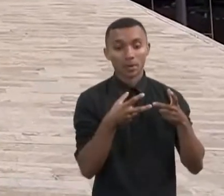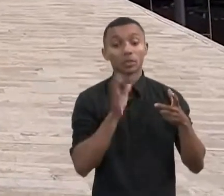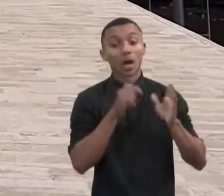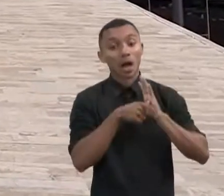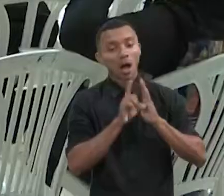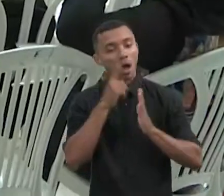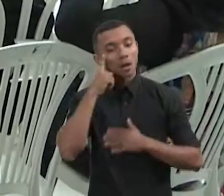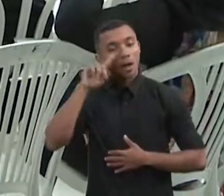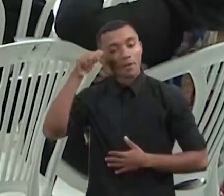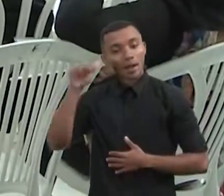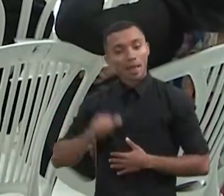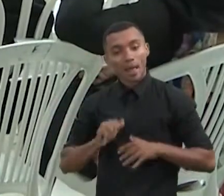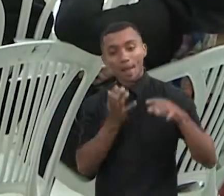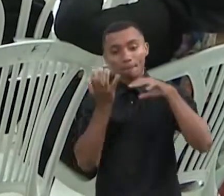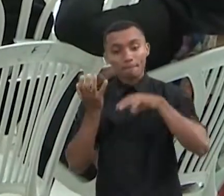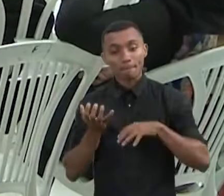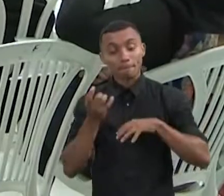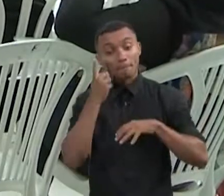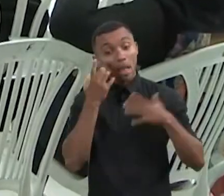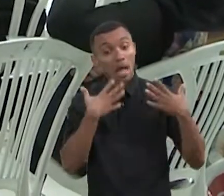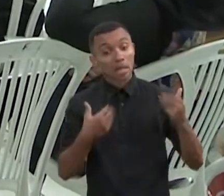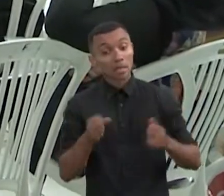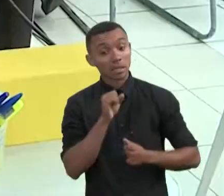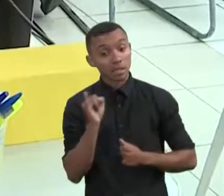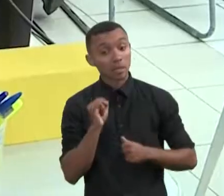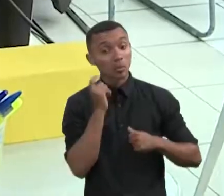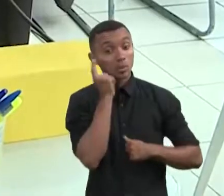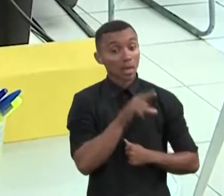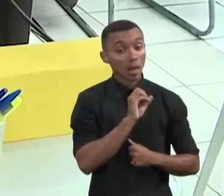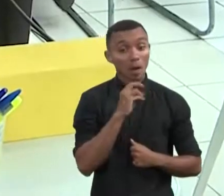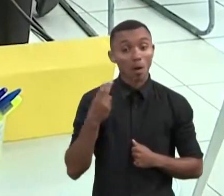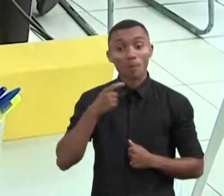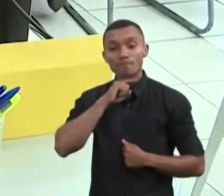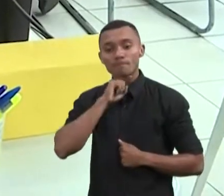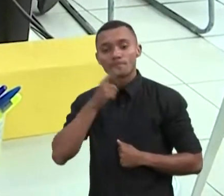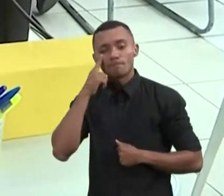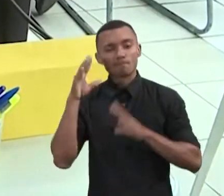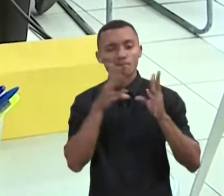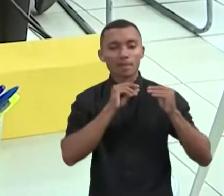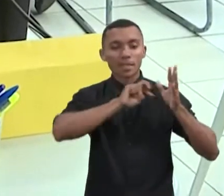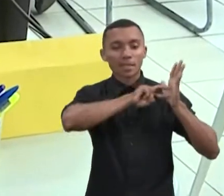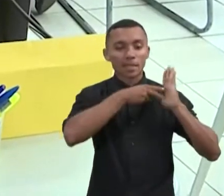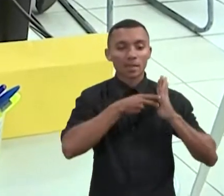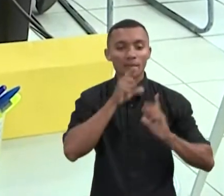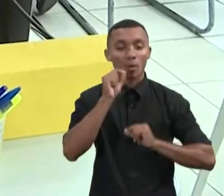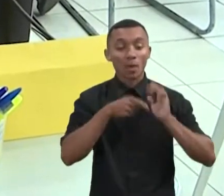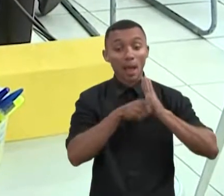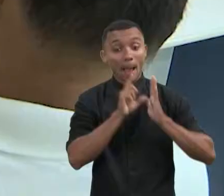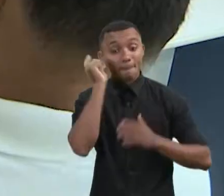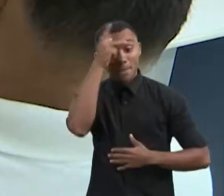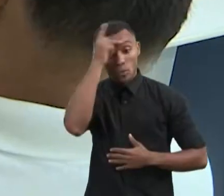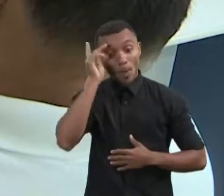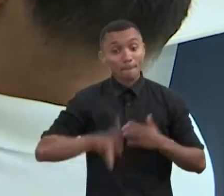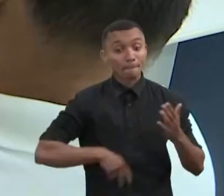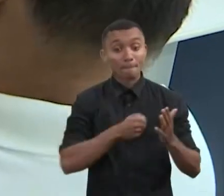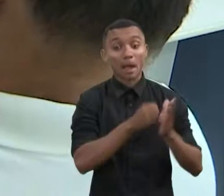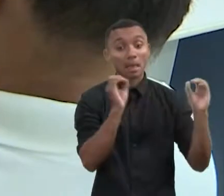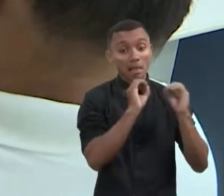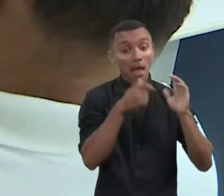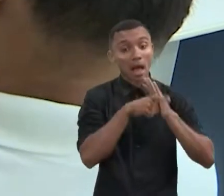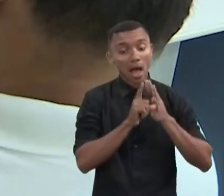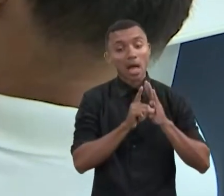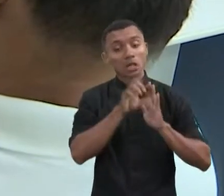análise do Senado, quer permitir esse tipo de penhora. Isso significa que, caso o consumidor não pague a dívida, o banco